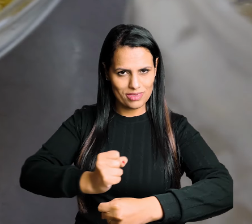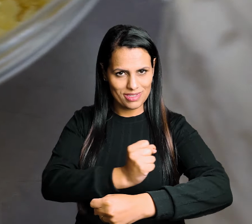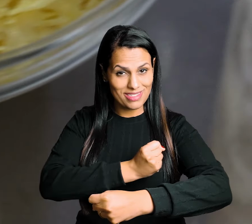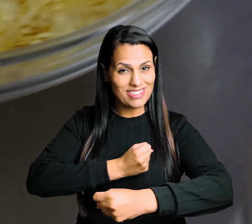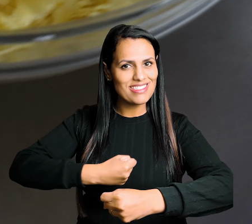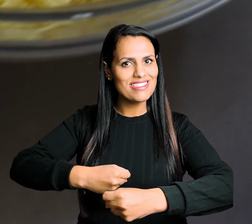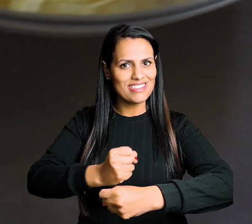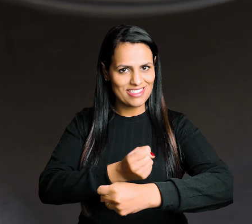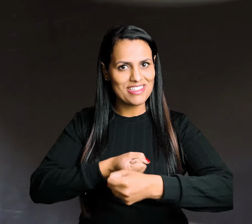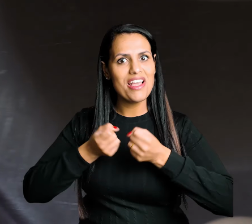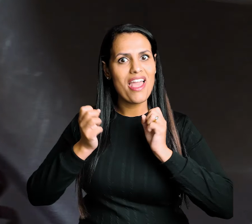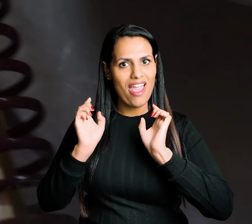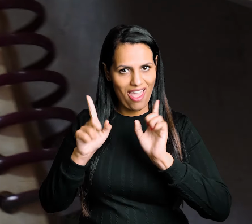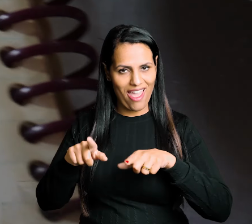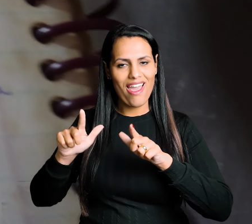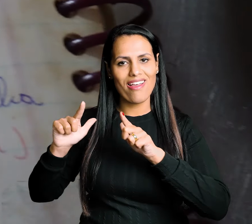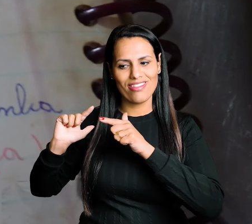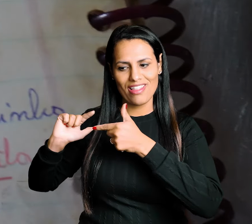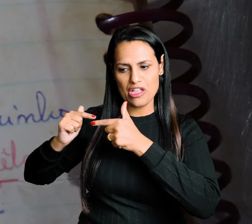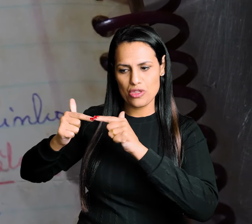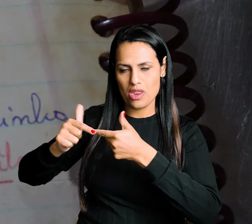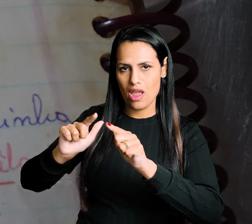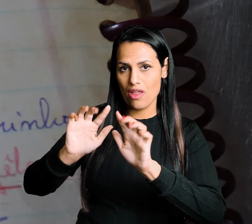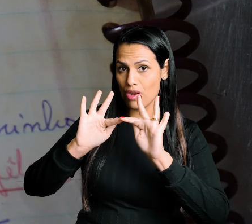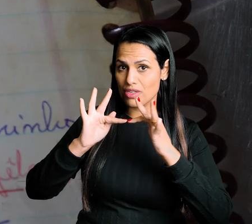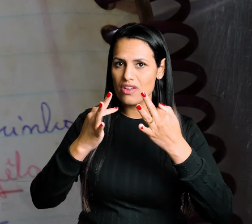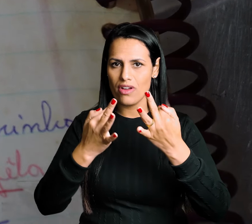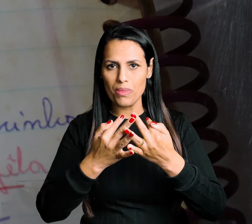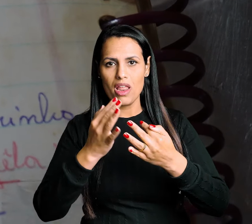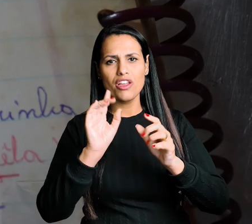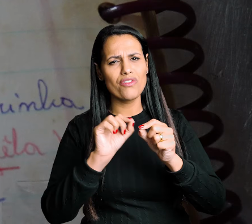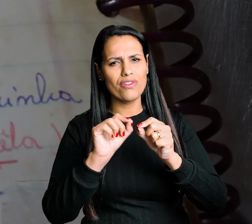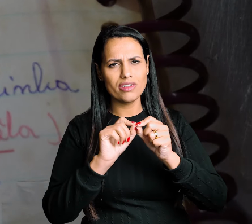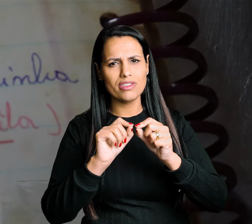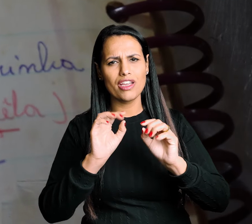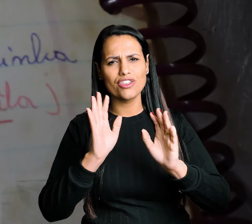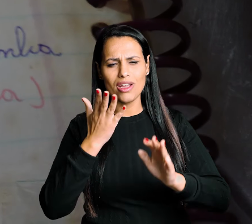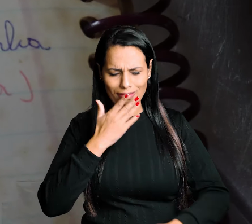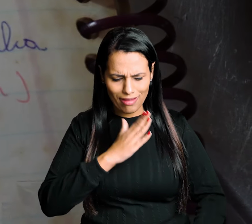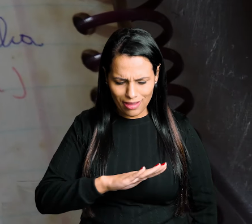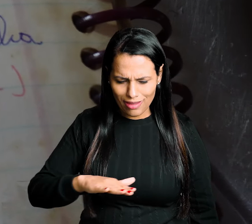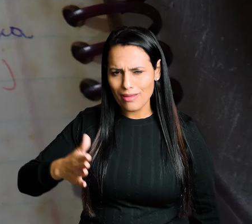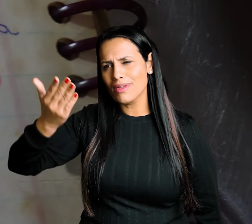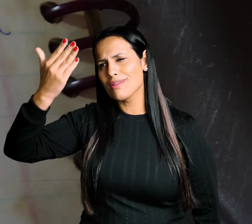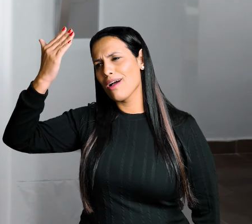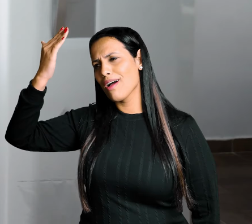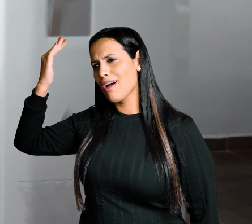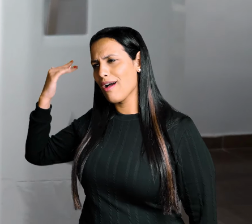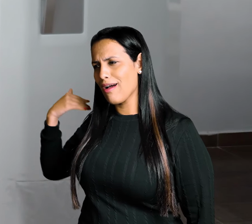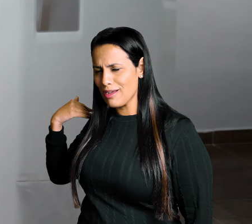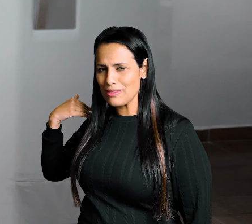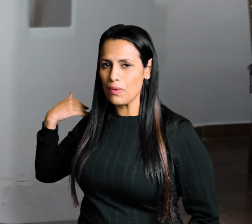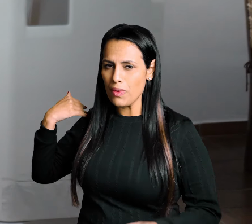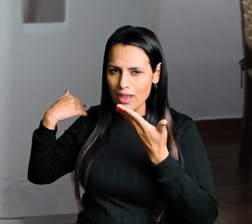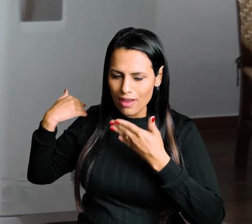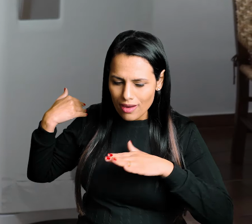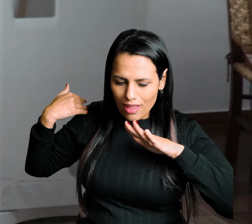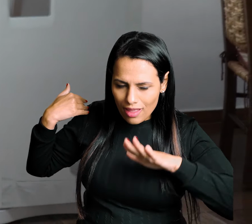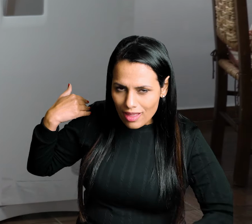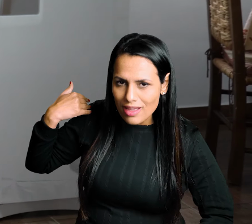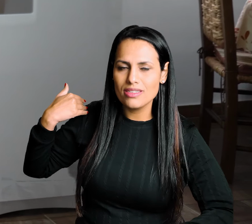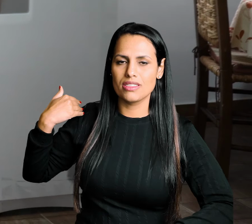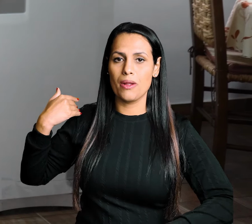bem tradicional aqui da nossa família, que nós fazemos essa receita desde criança. Quando eu era bem